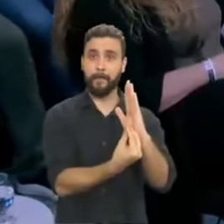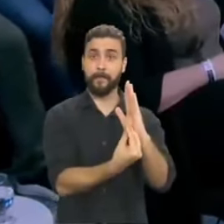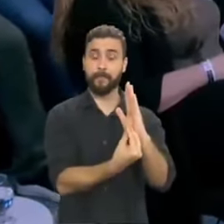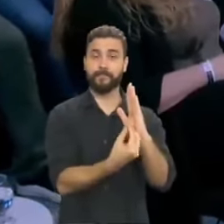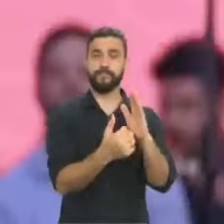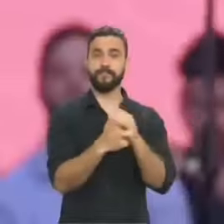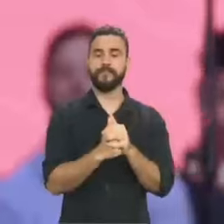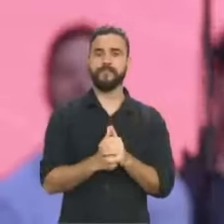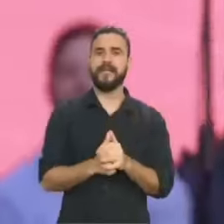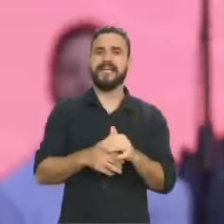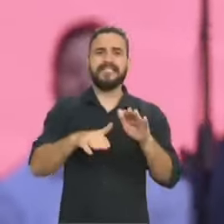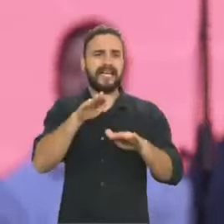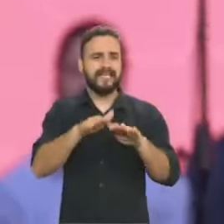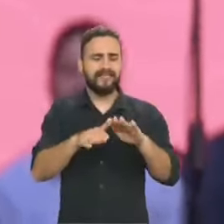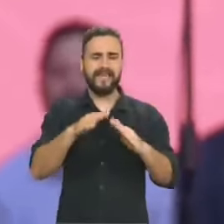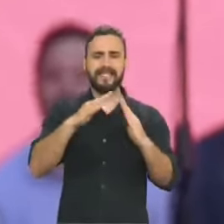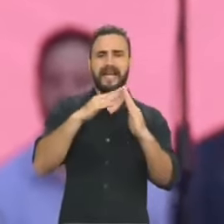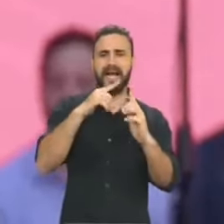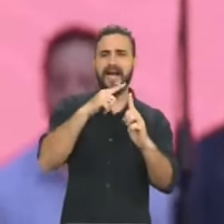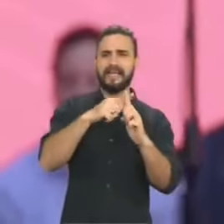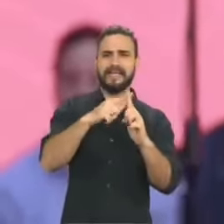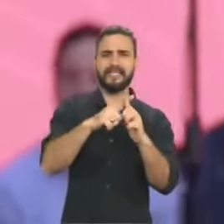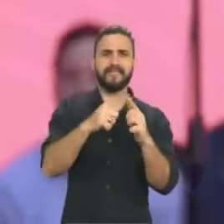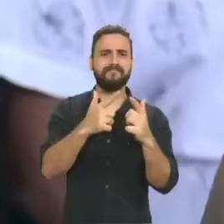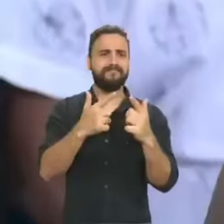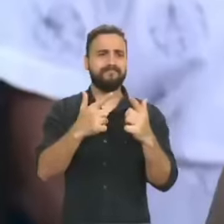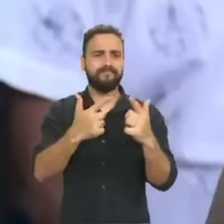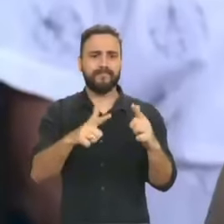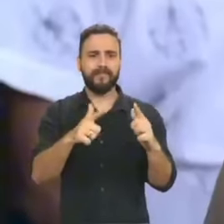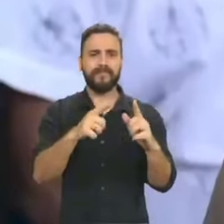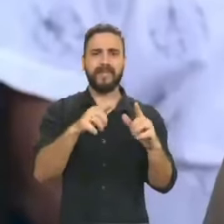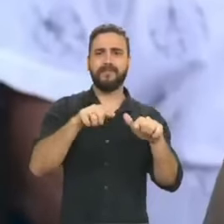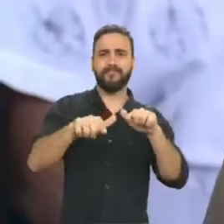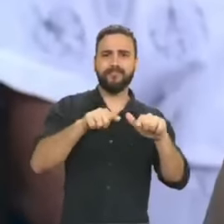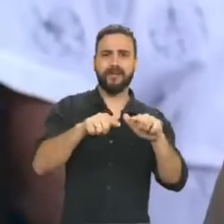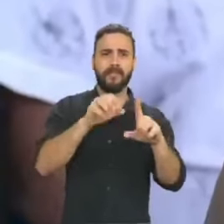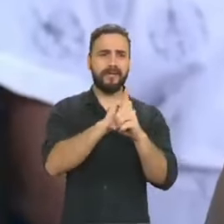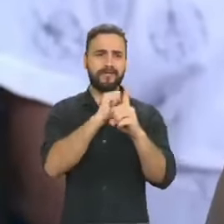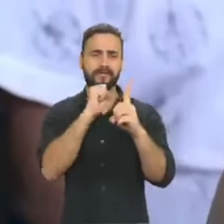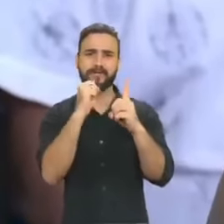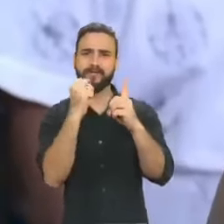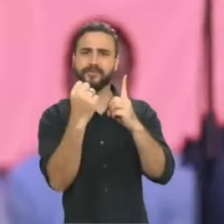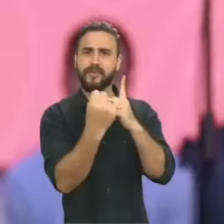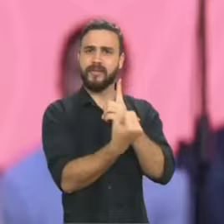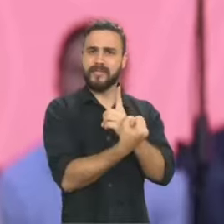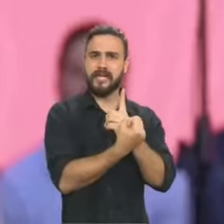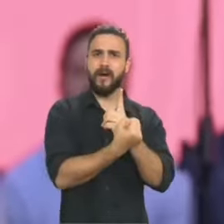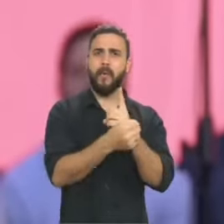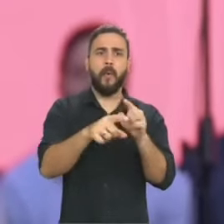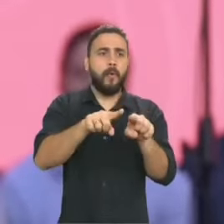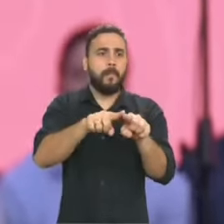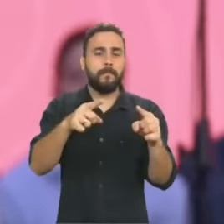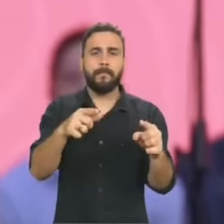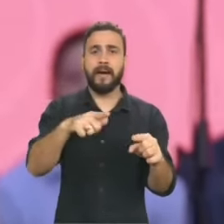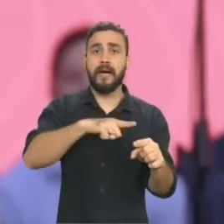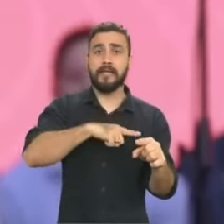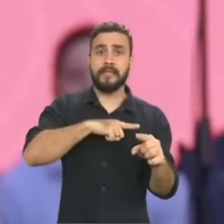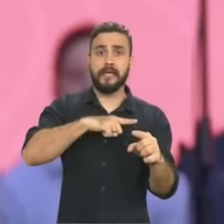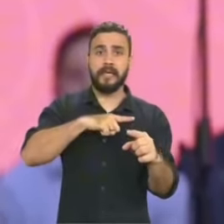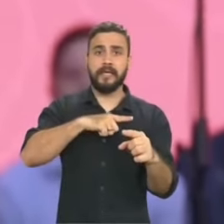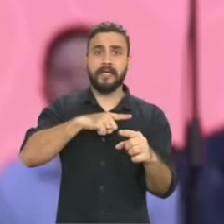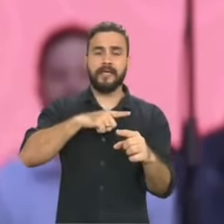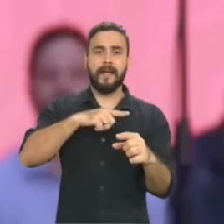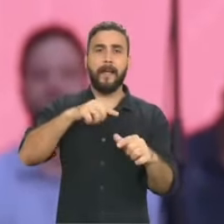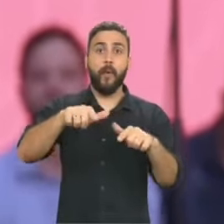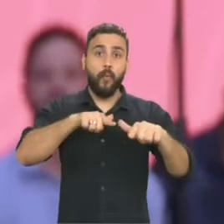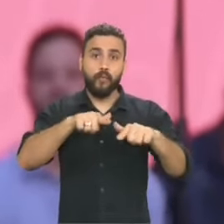muitas vezes, em canais de memes de igreja, né? E eles pensam, a igreja é aquilo, mas ela não sabe